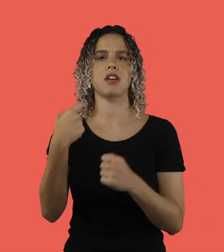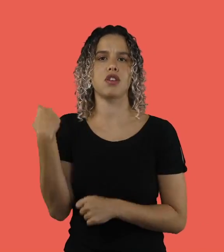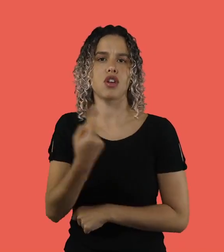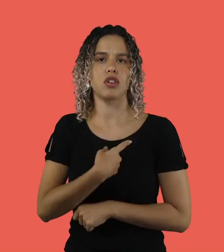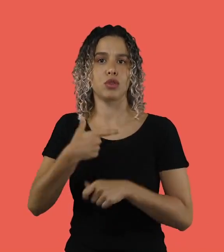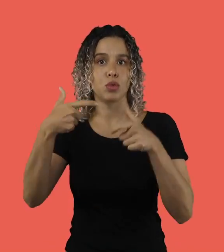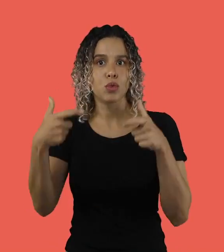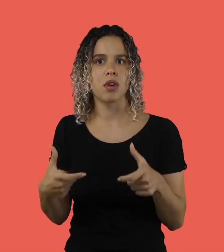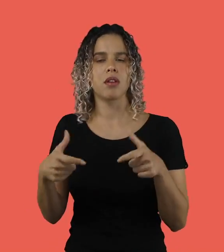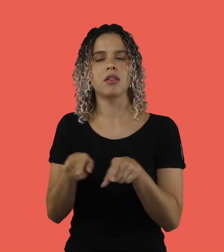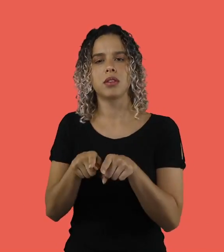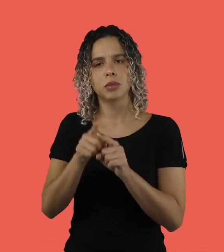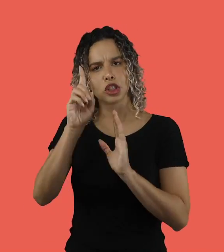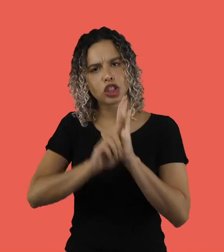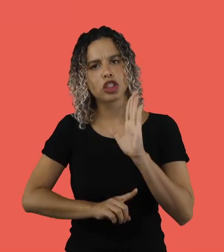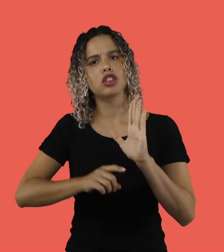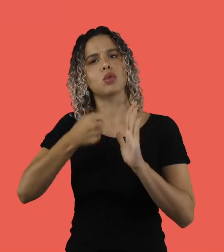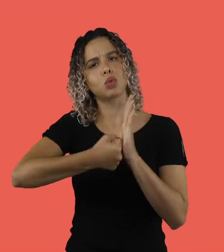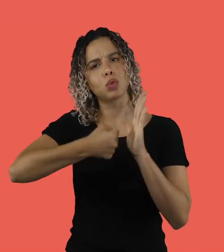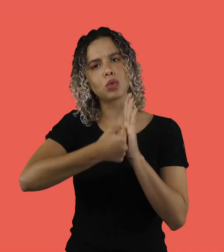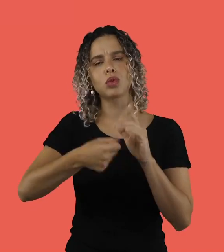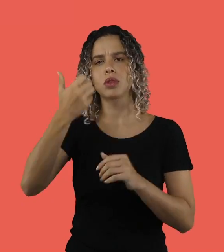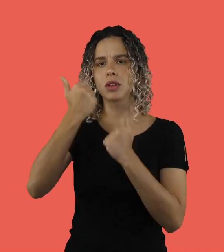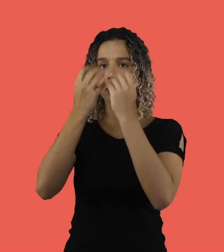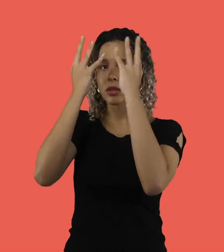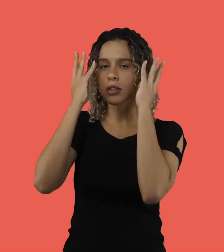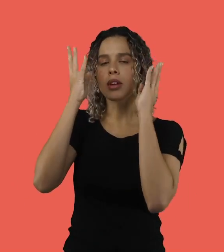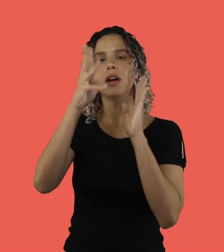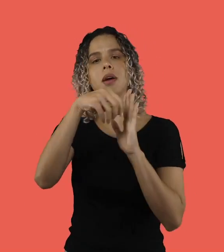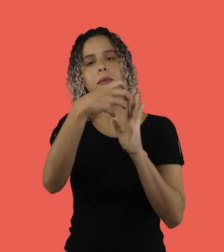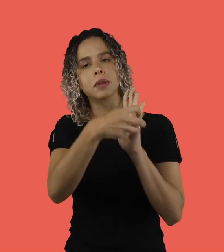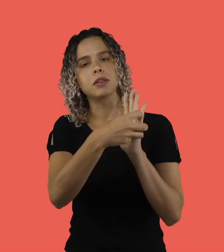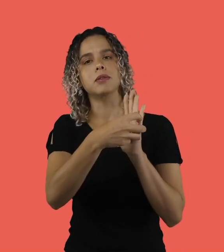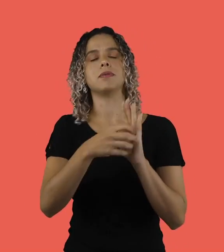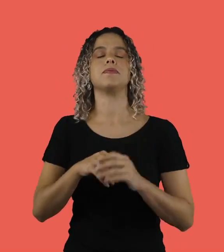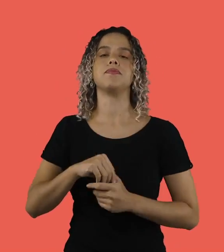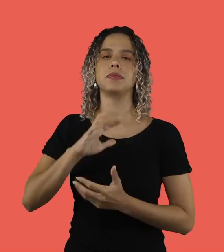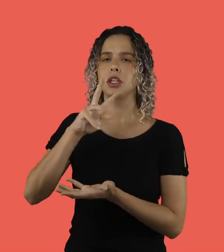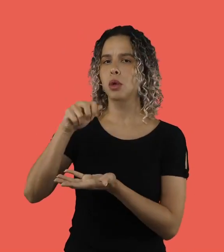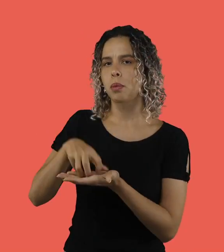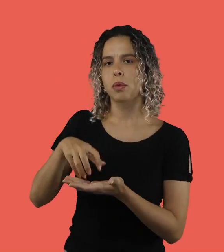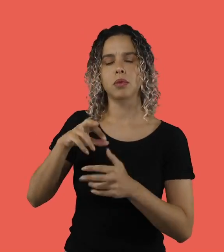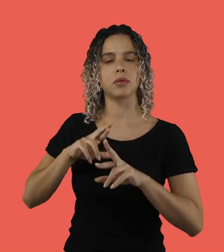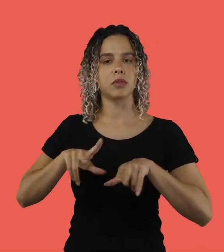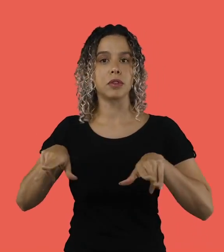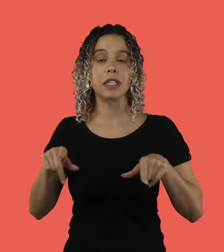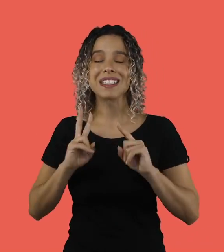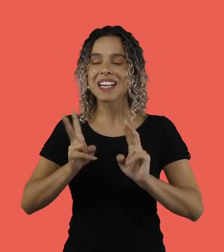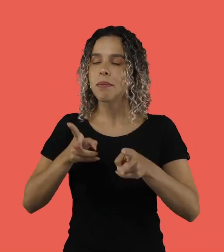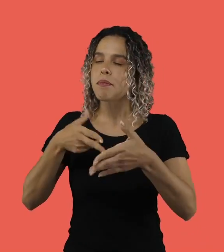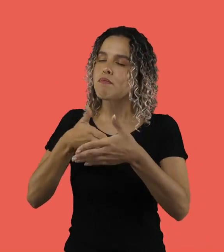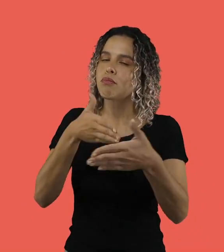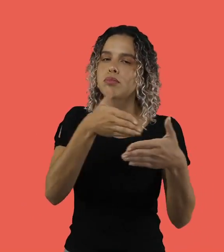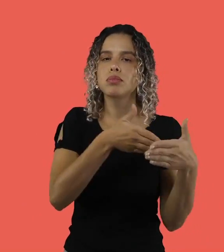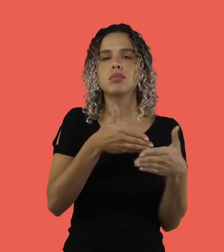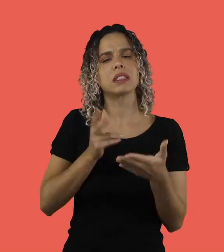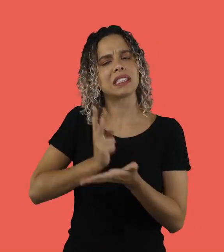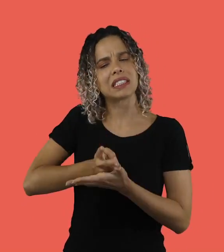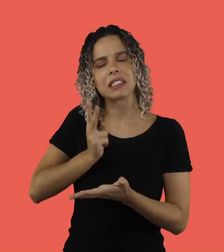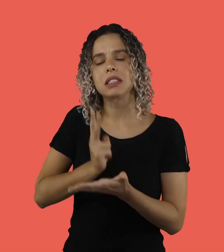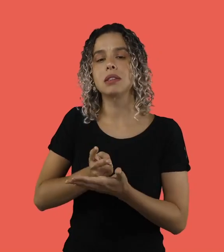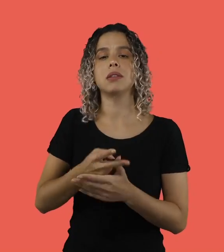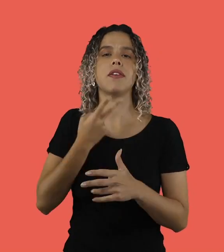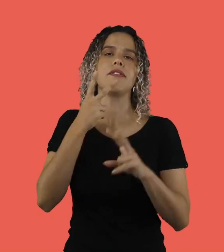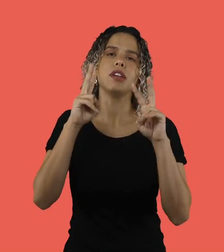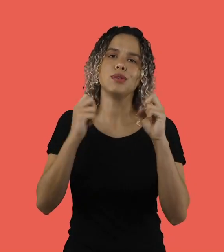nossa região e busque nossos direitos enquanto indígenas, enquanto Amazônia, enquanto quilombola. Sempre tem barreiras, principalmente quando a gente